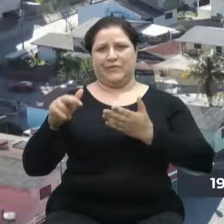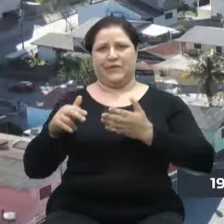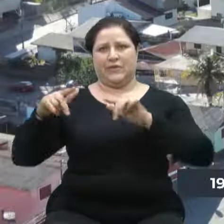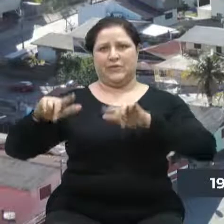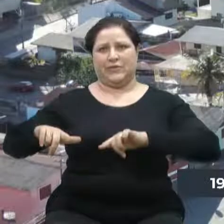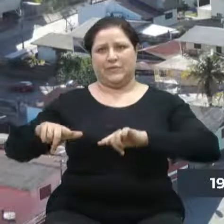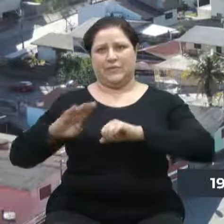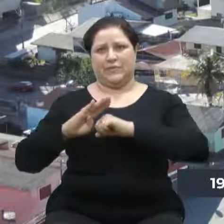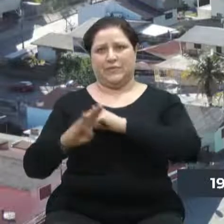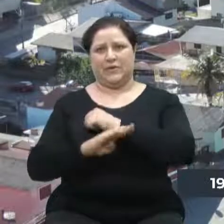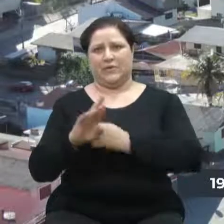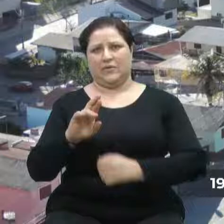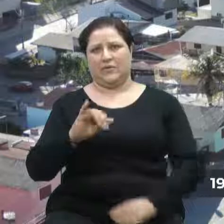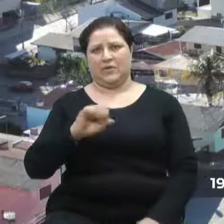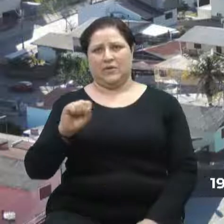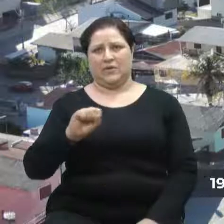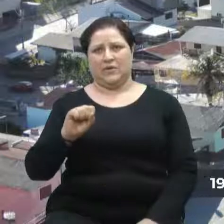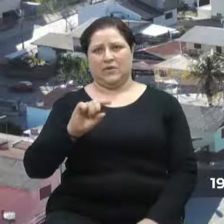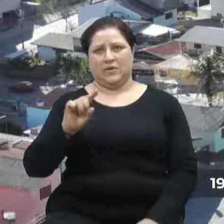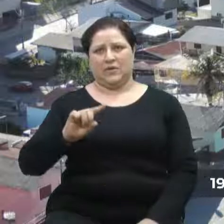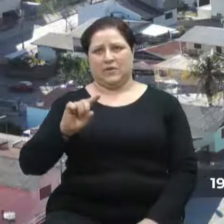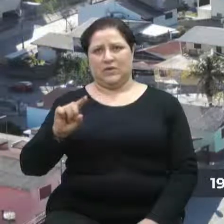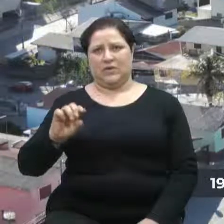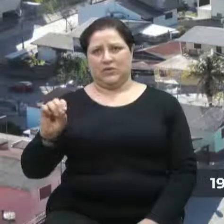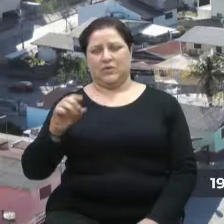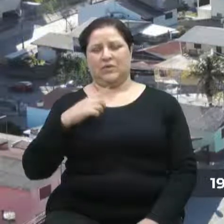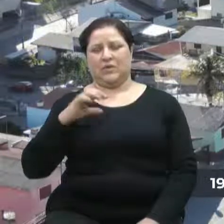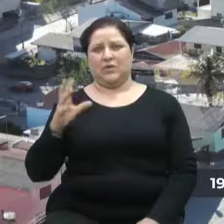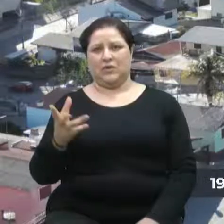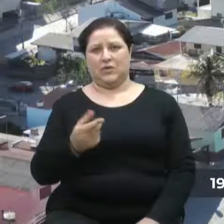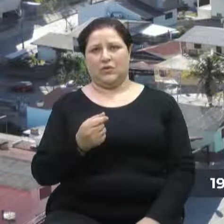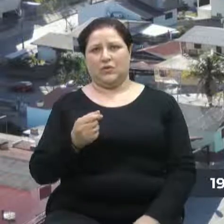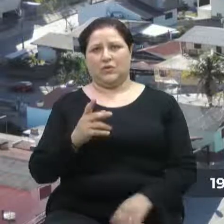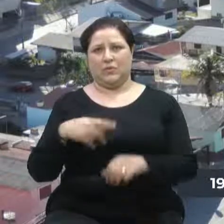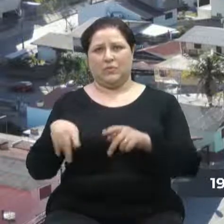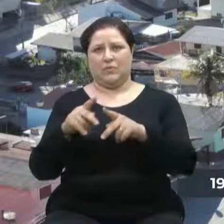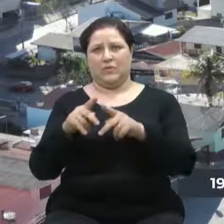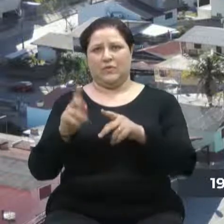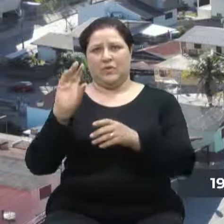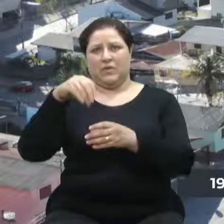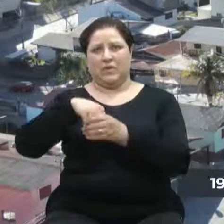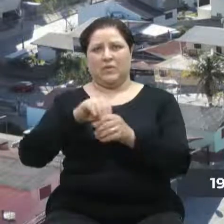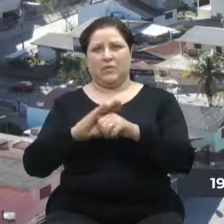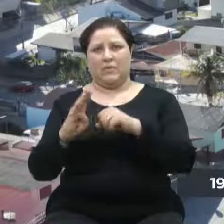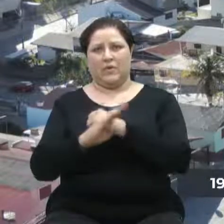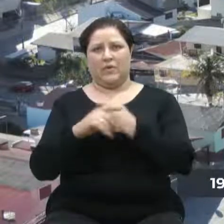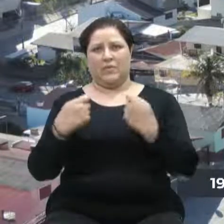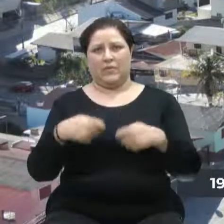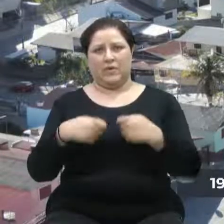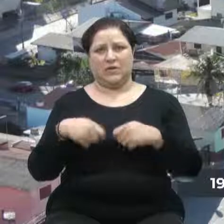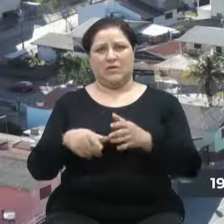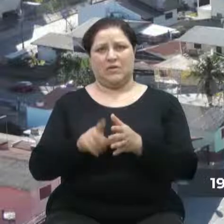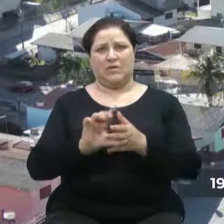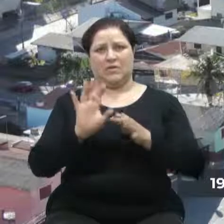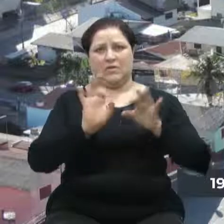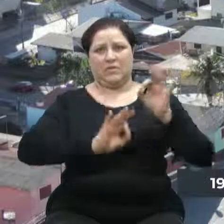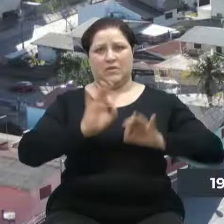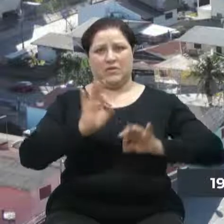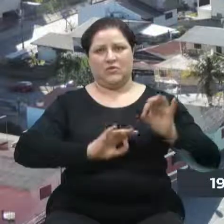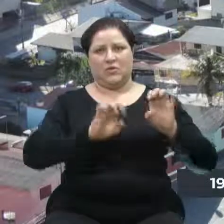Quando se coloca toda essa população dentro de um bairro, é preciso se planejar toda